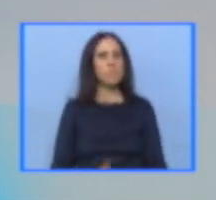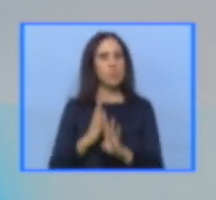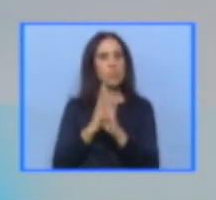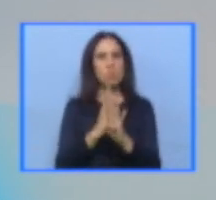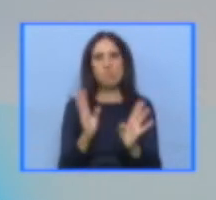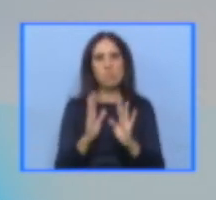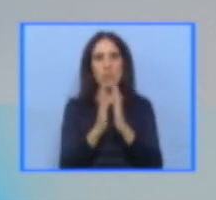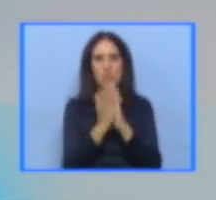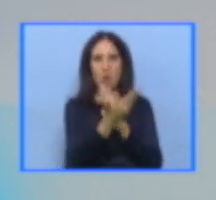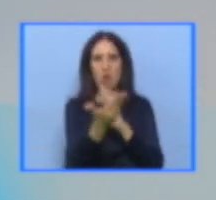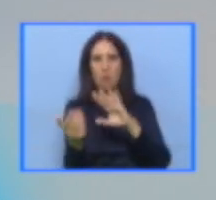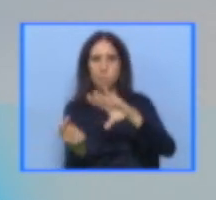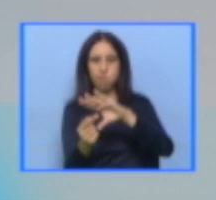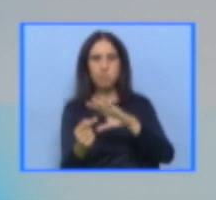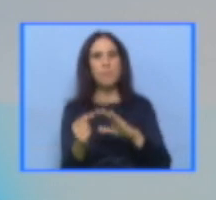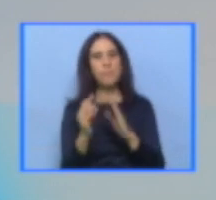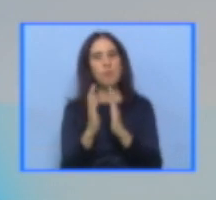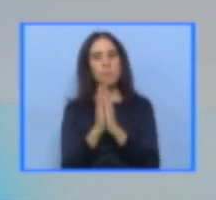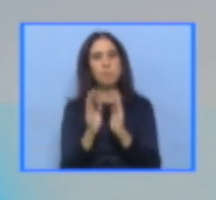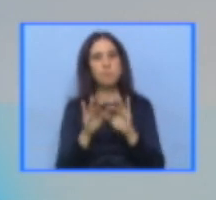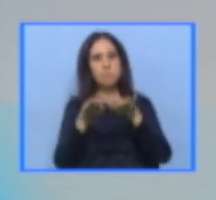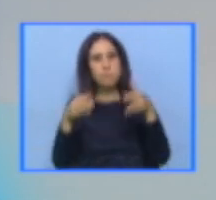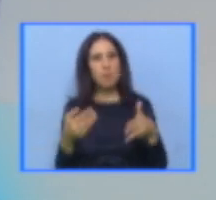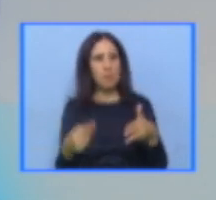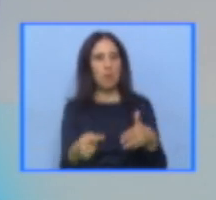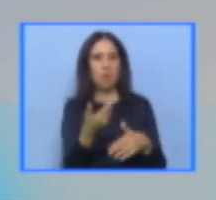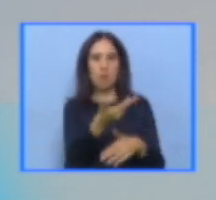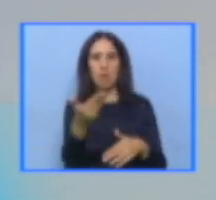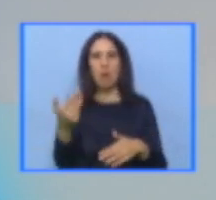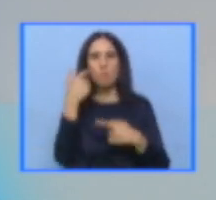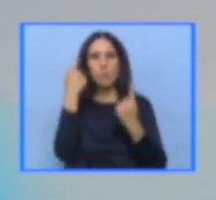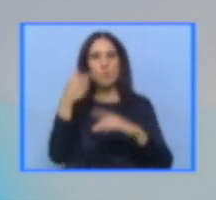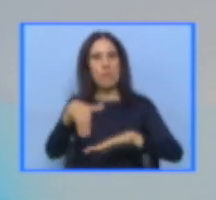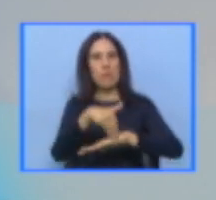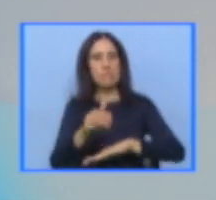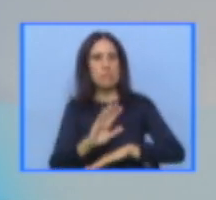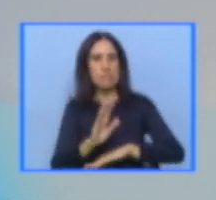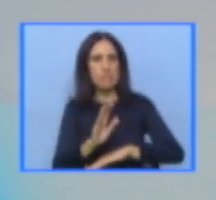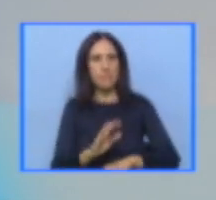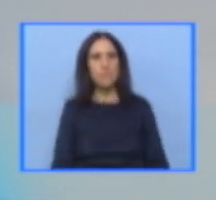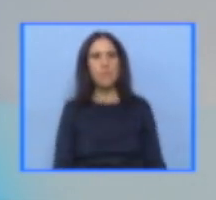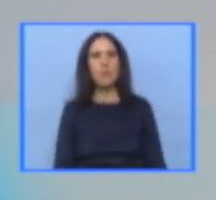igrejas. Ou seja, a religião é para estar na sacristia e não na via pública. Depois há outro